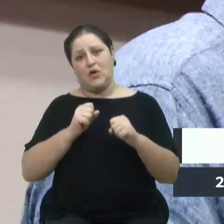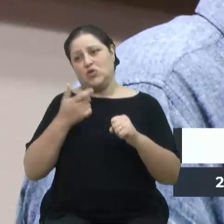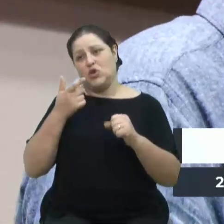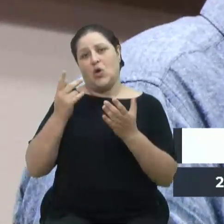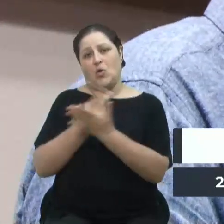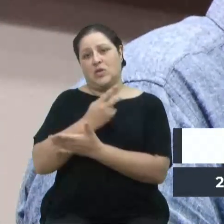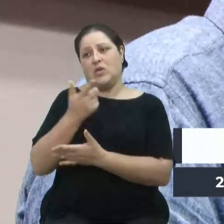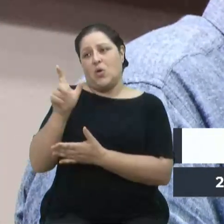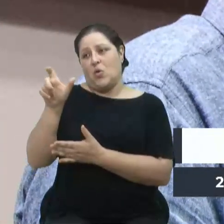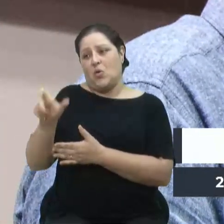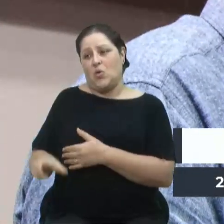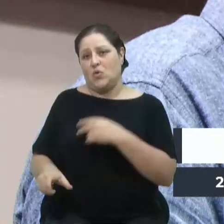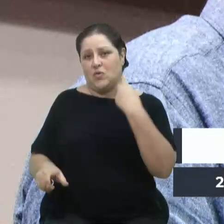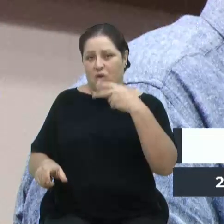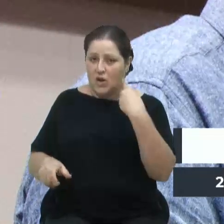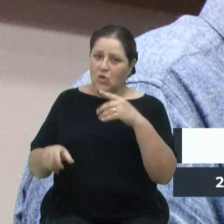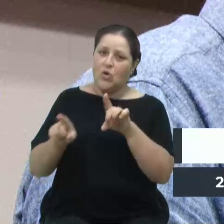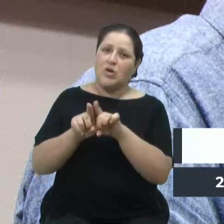vereador ou até com o prefeito.